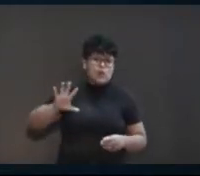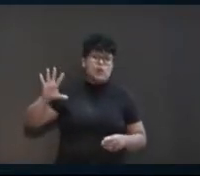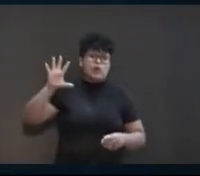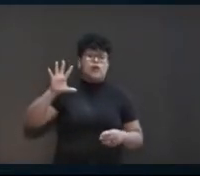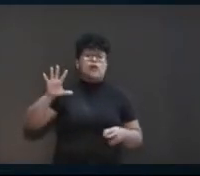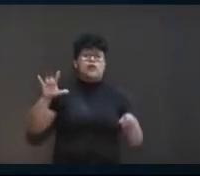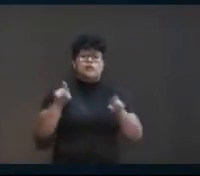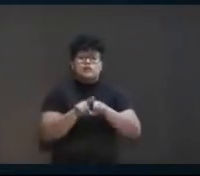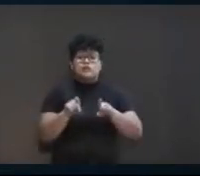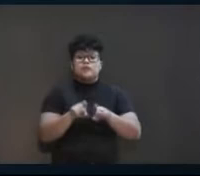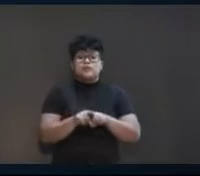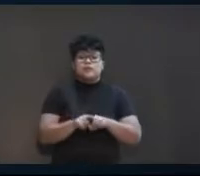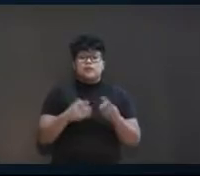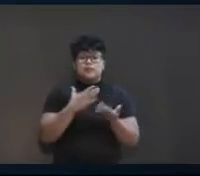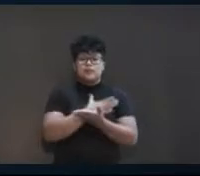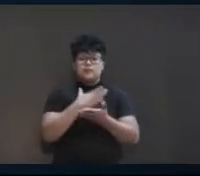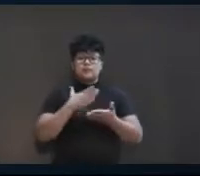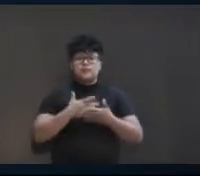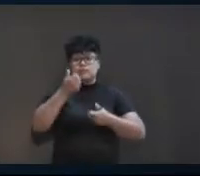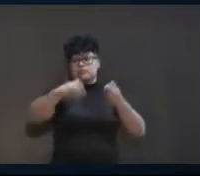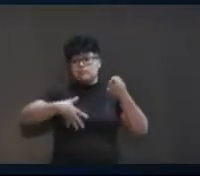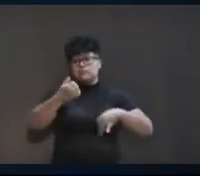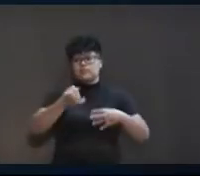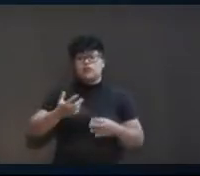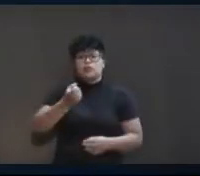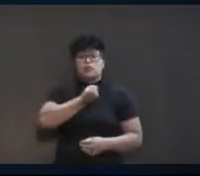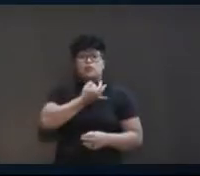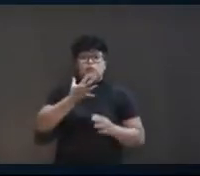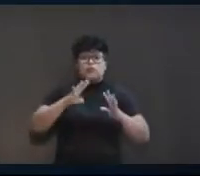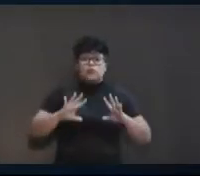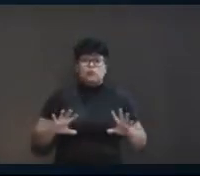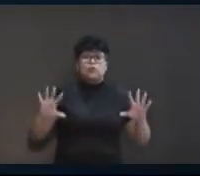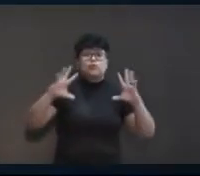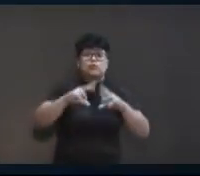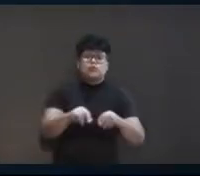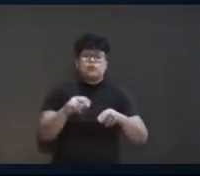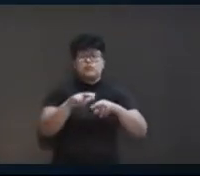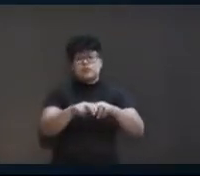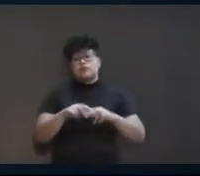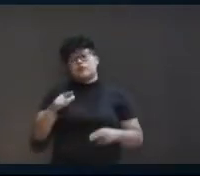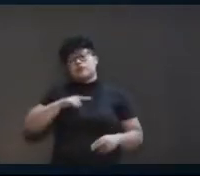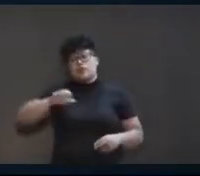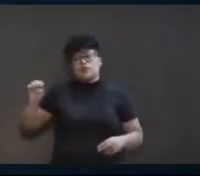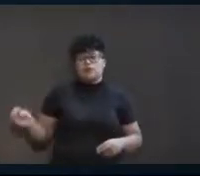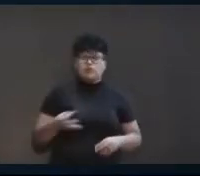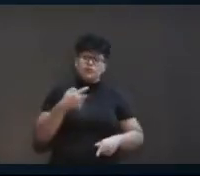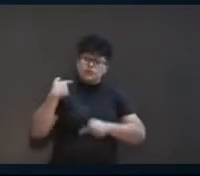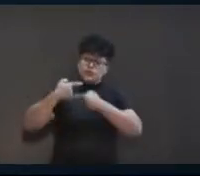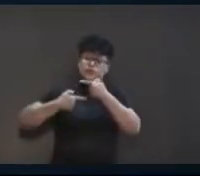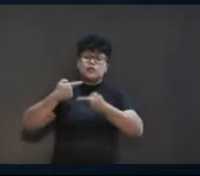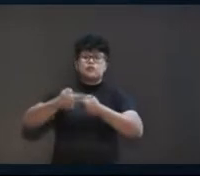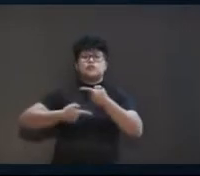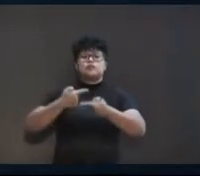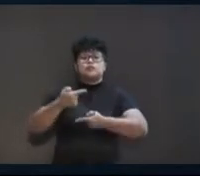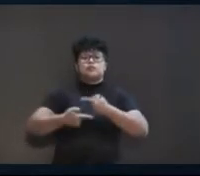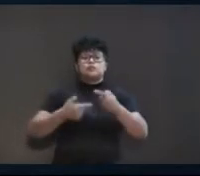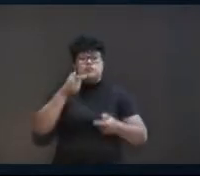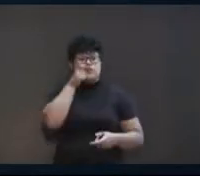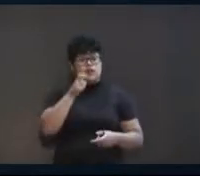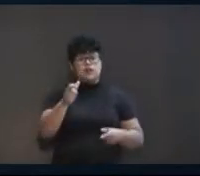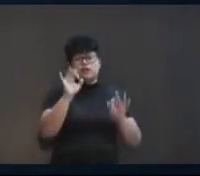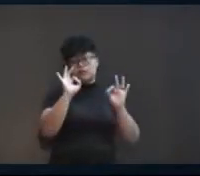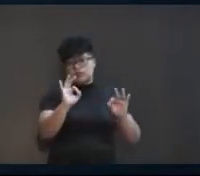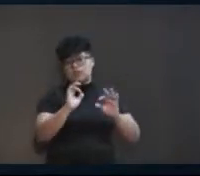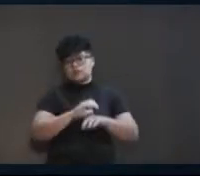ir tá tratar de forma numérica tudo chame atenção porque as novas gerações estão interessadas